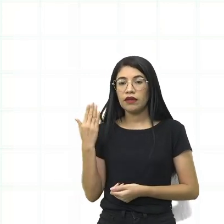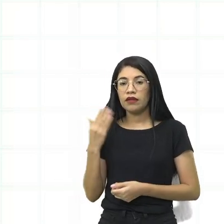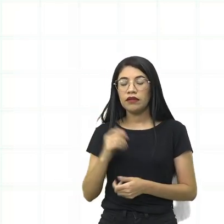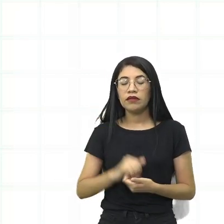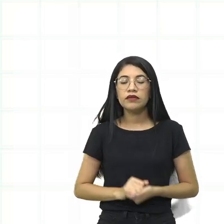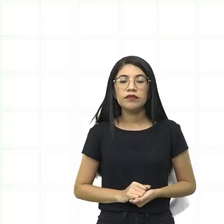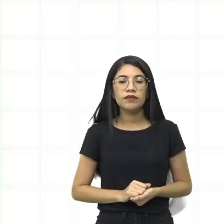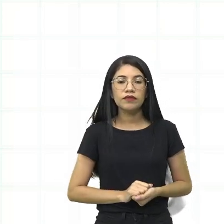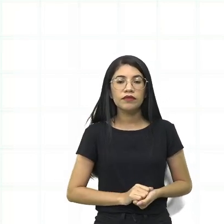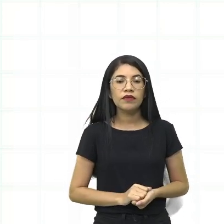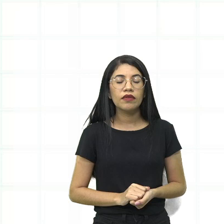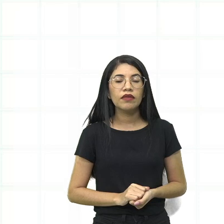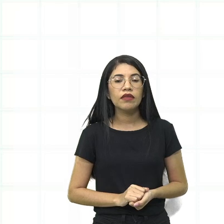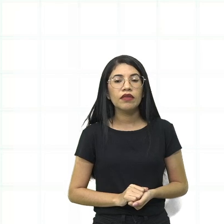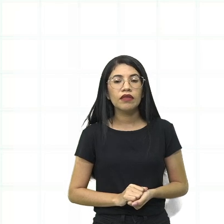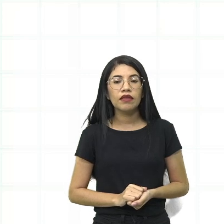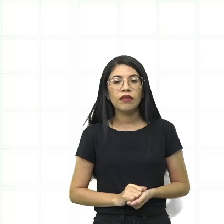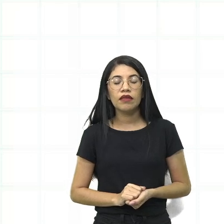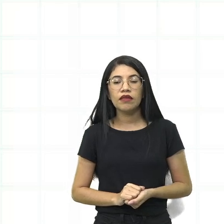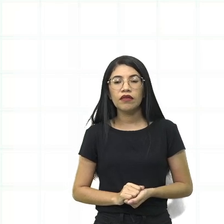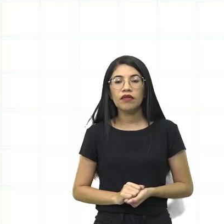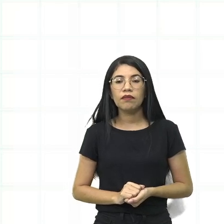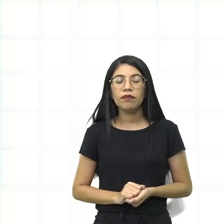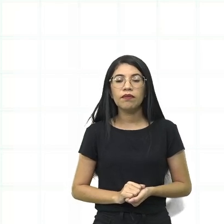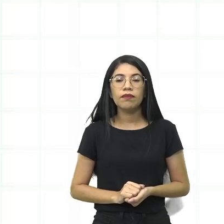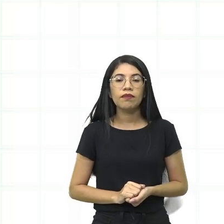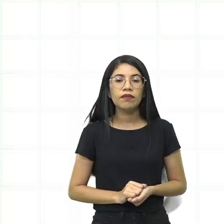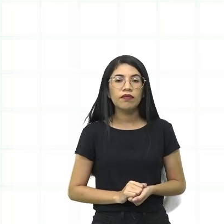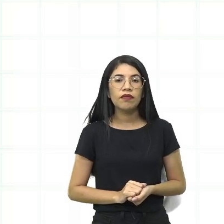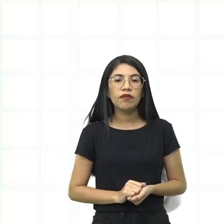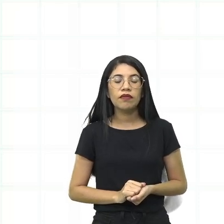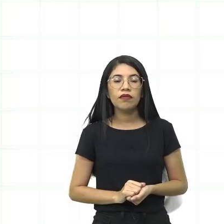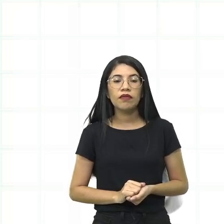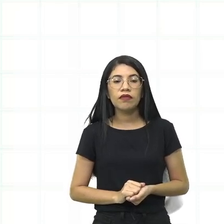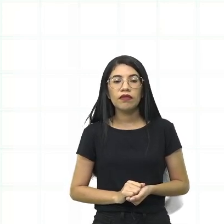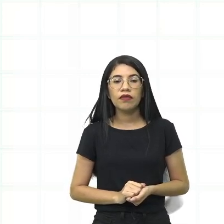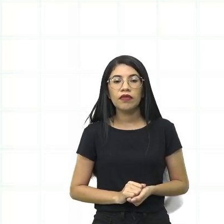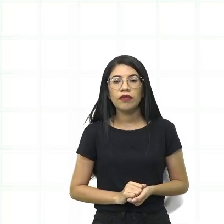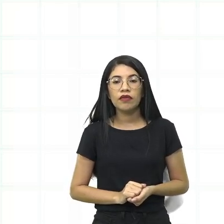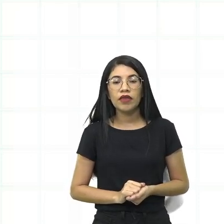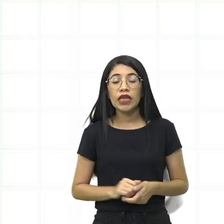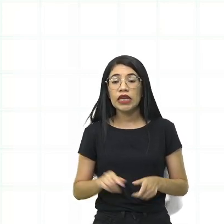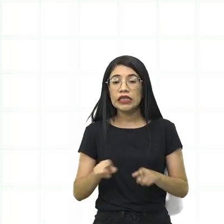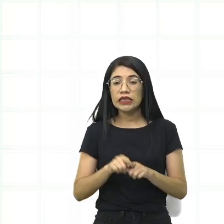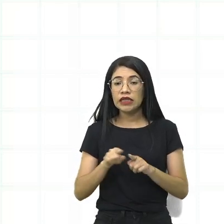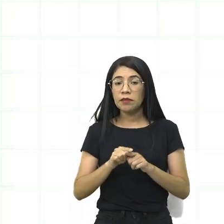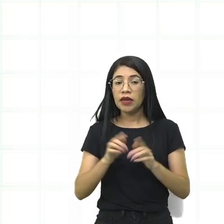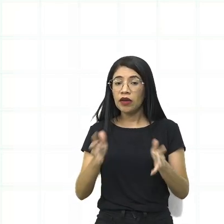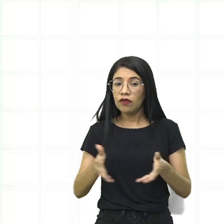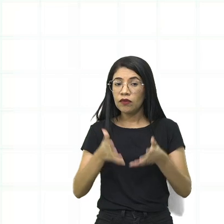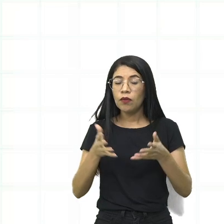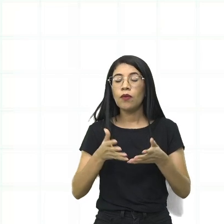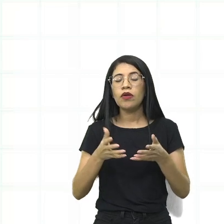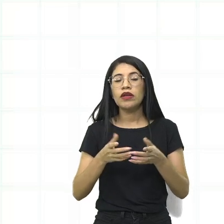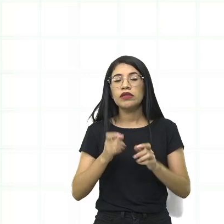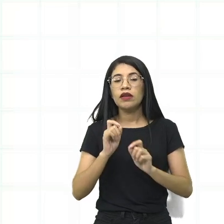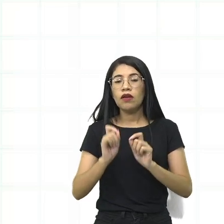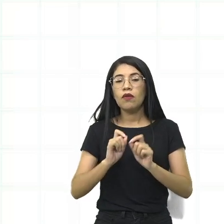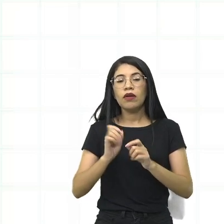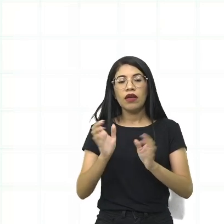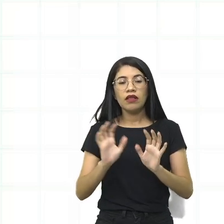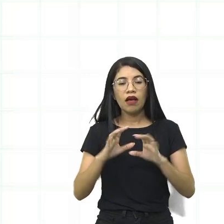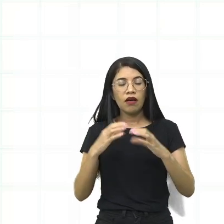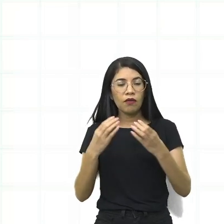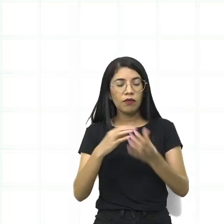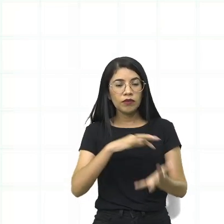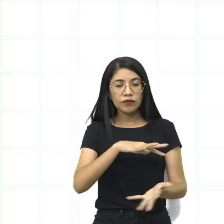preservação ambiental mais rigorosas e o maior engajamento da comunidade internacional são essenciais